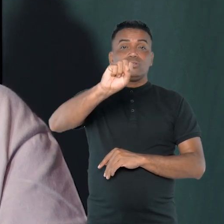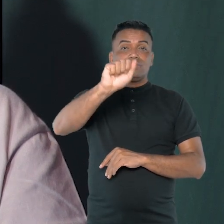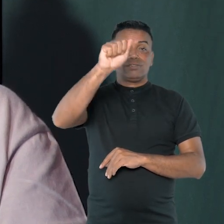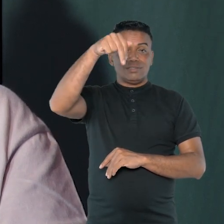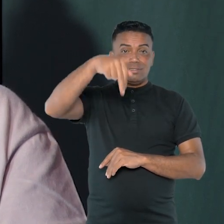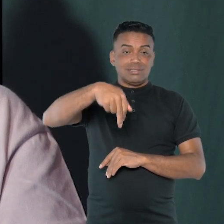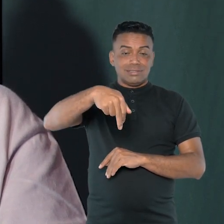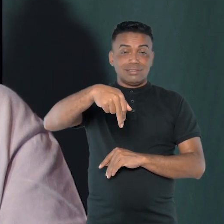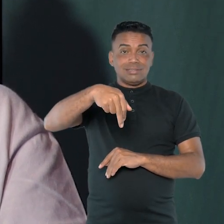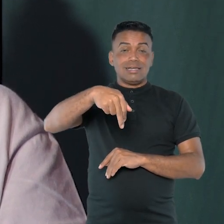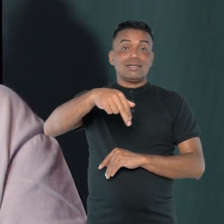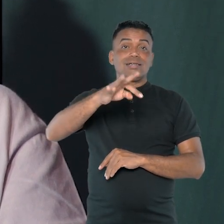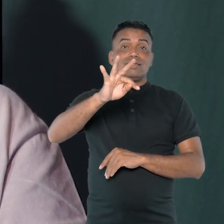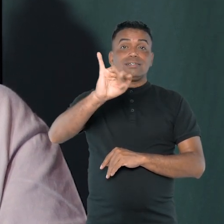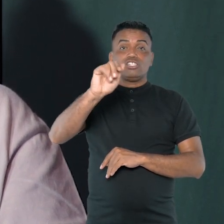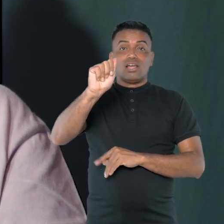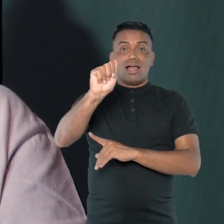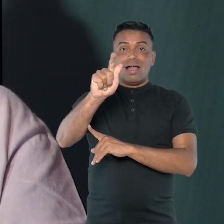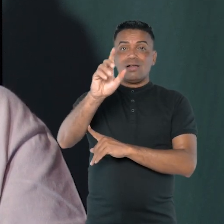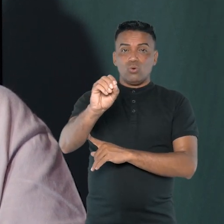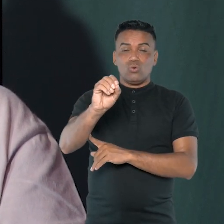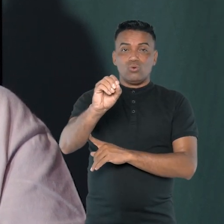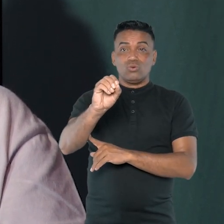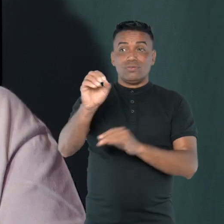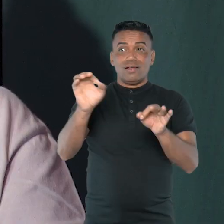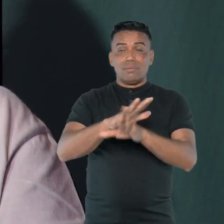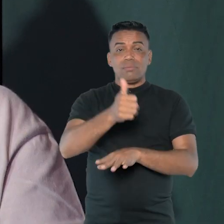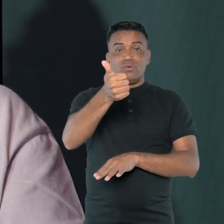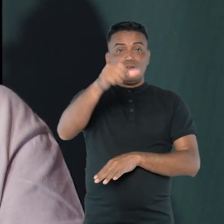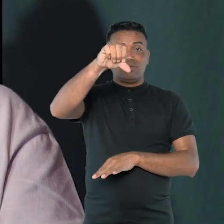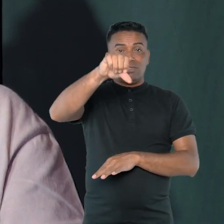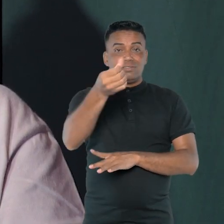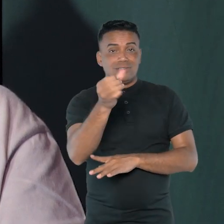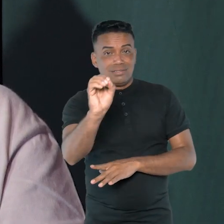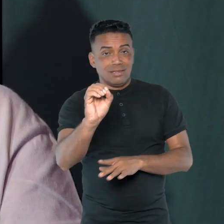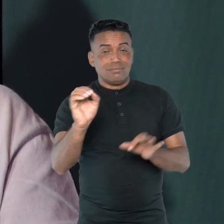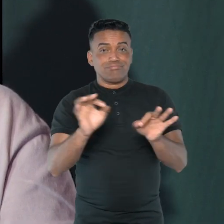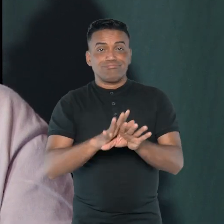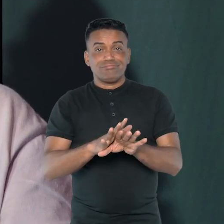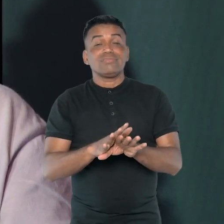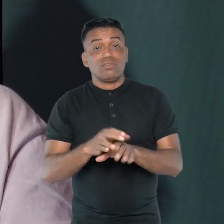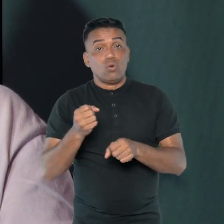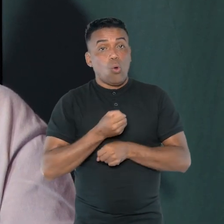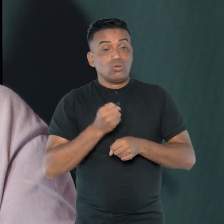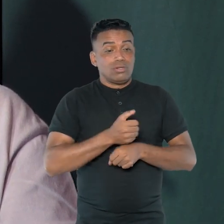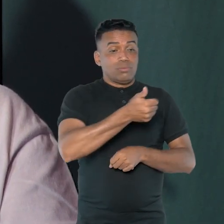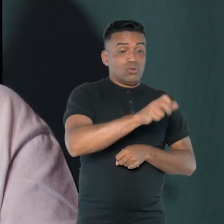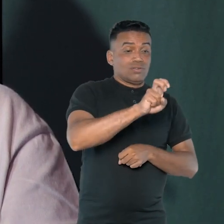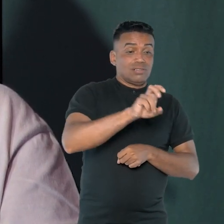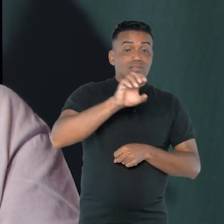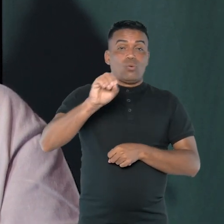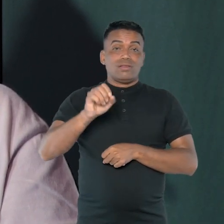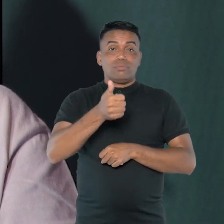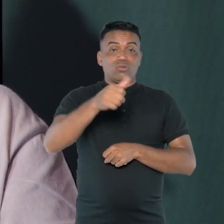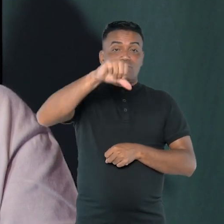vai terminar ali no final da década de 60. Isso foi construído na década de 50 aqui.